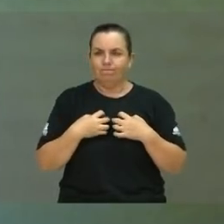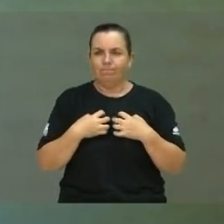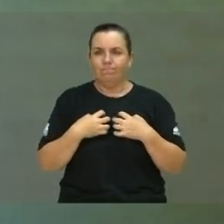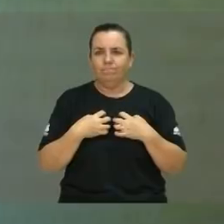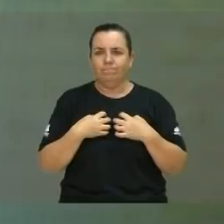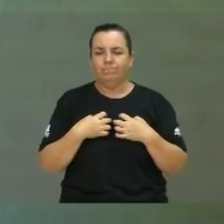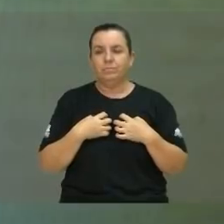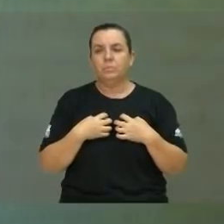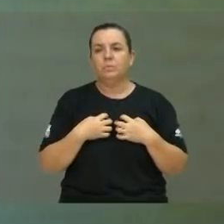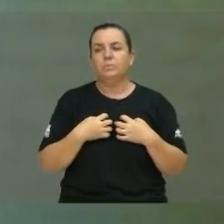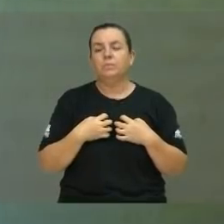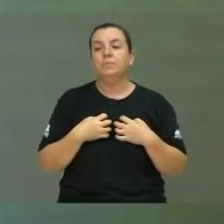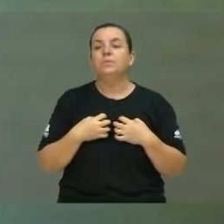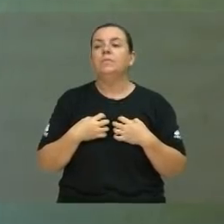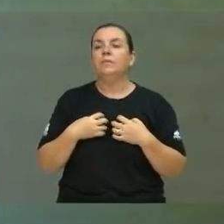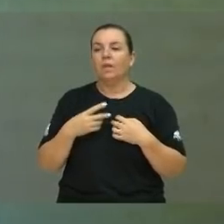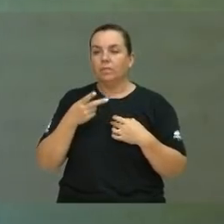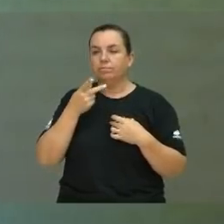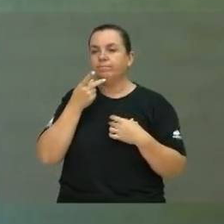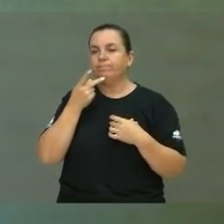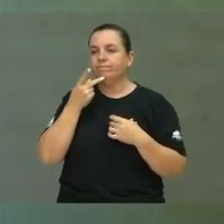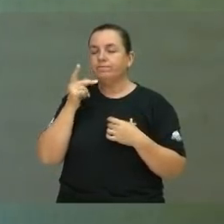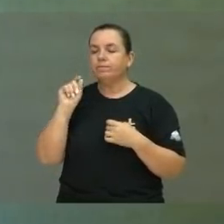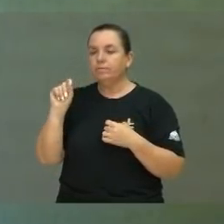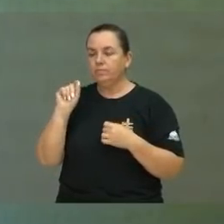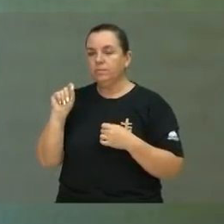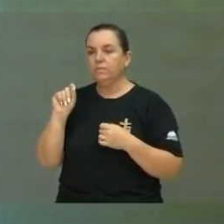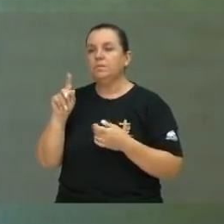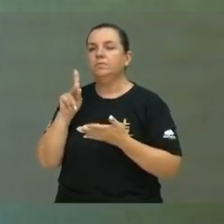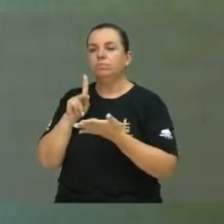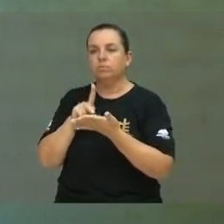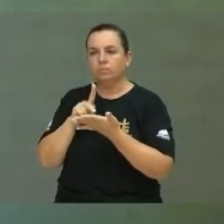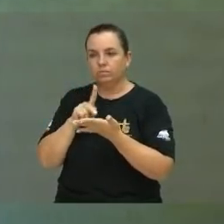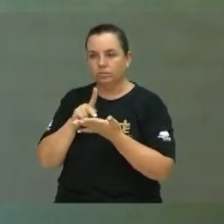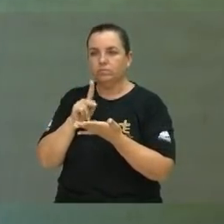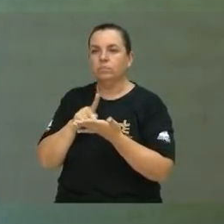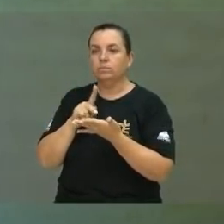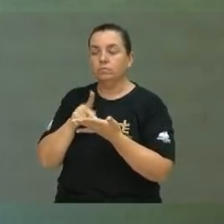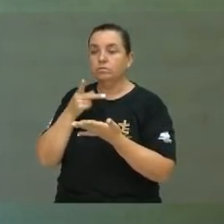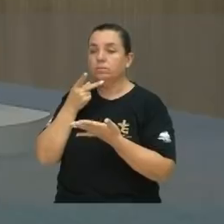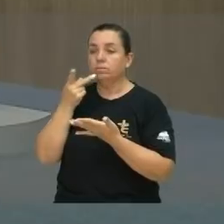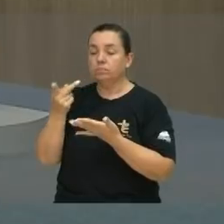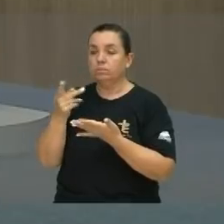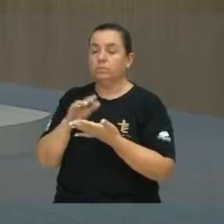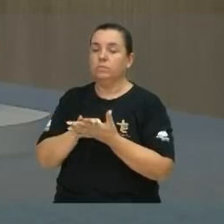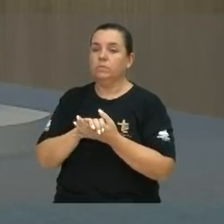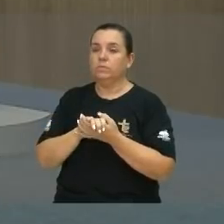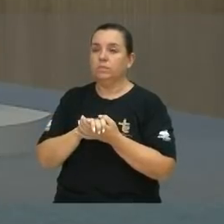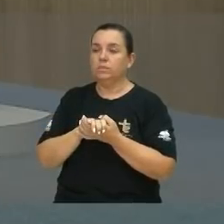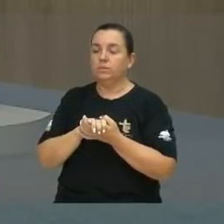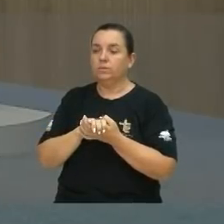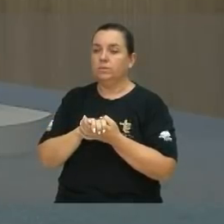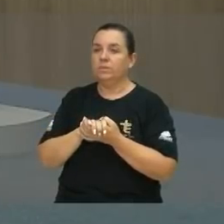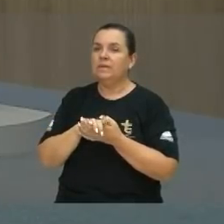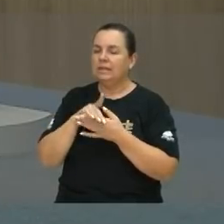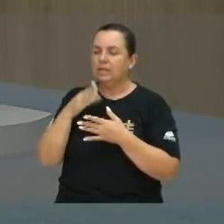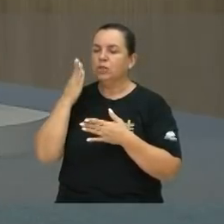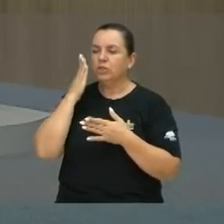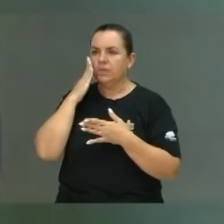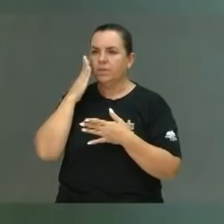até a situação de oposição a deus ante a qual ele se prepara